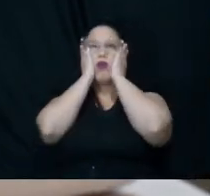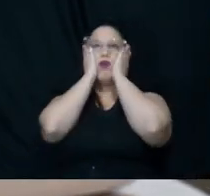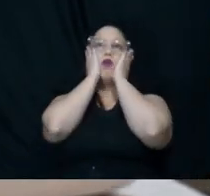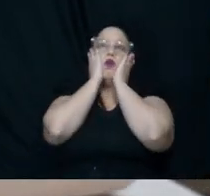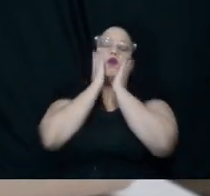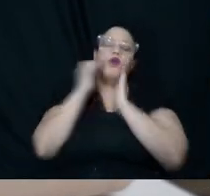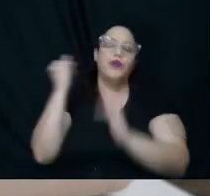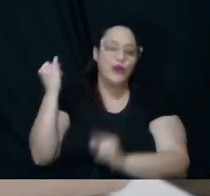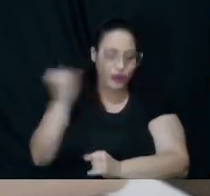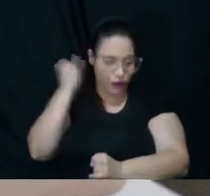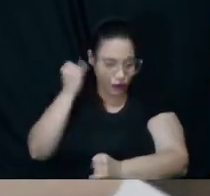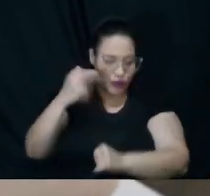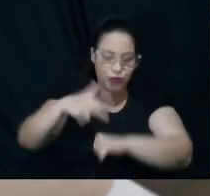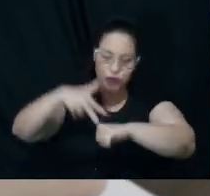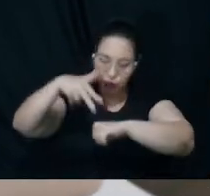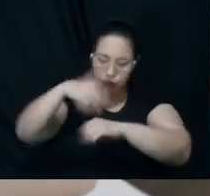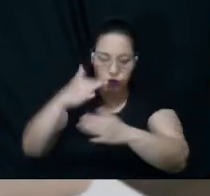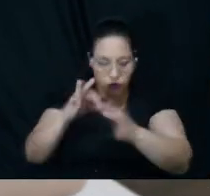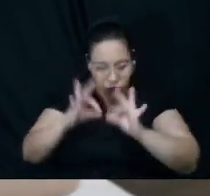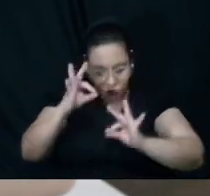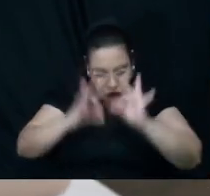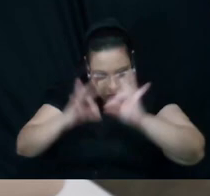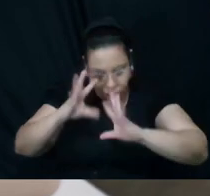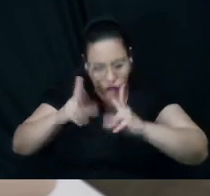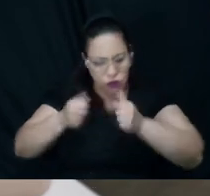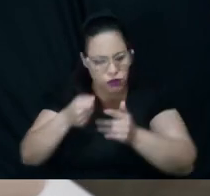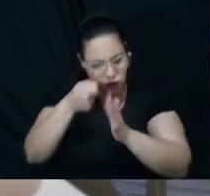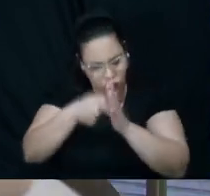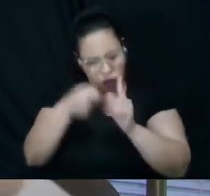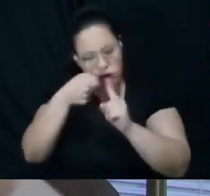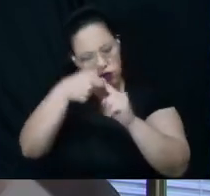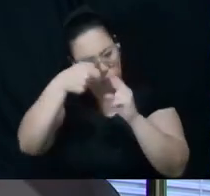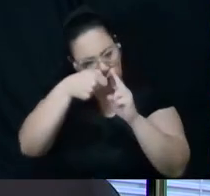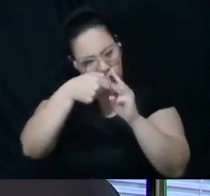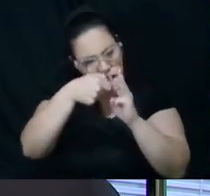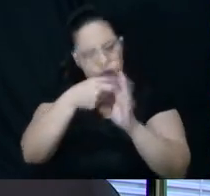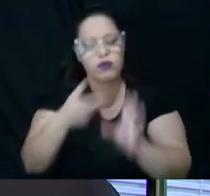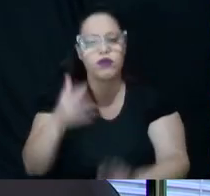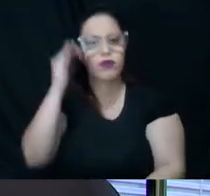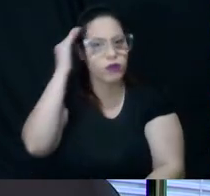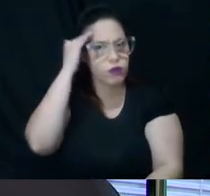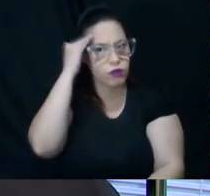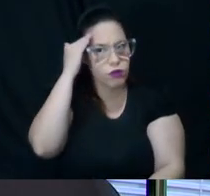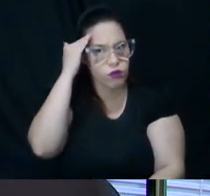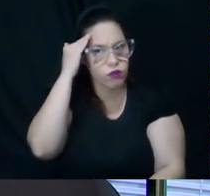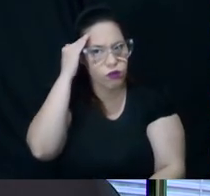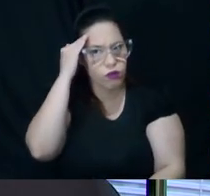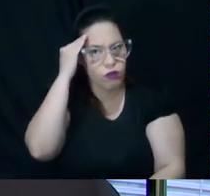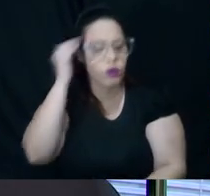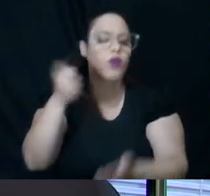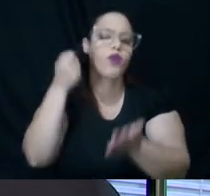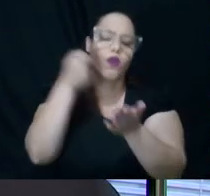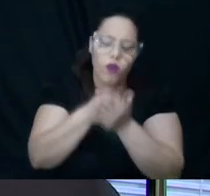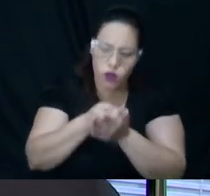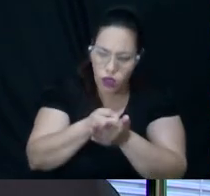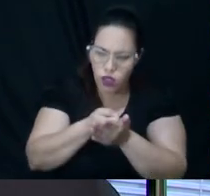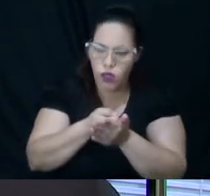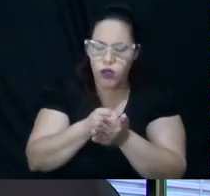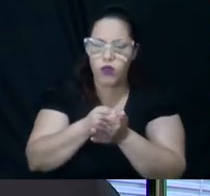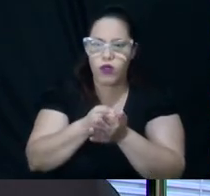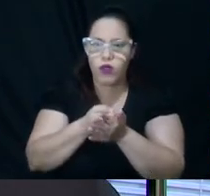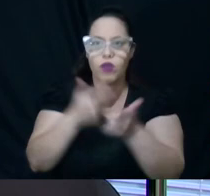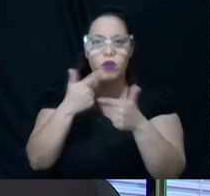no planejamento financeiro todas as despesas para que você entenda a causa raiz daquele endividamento. E a partir disso que